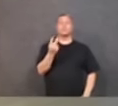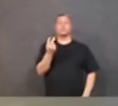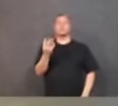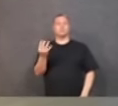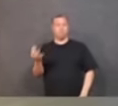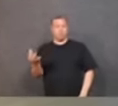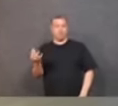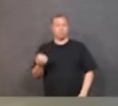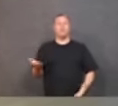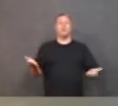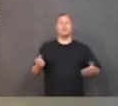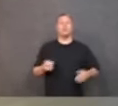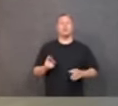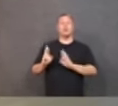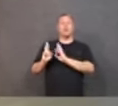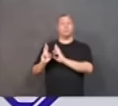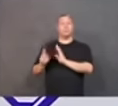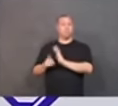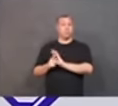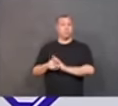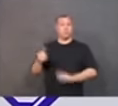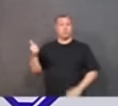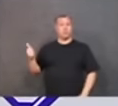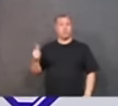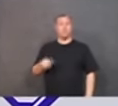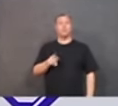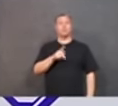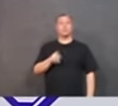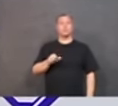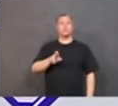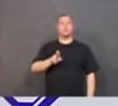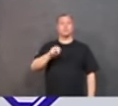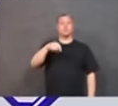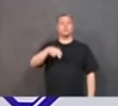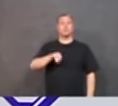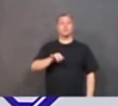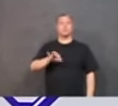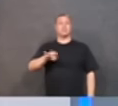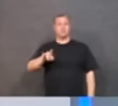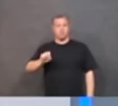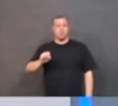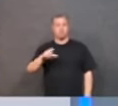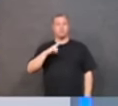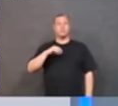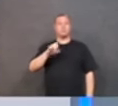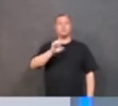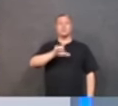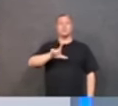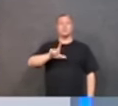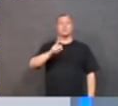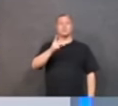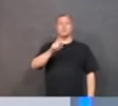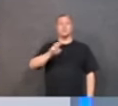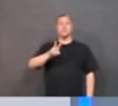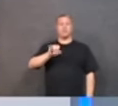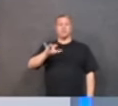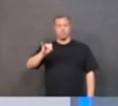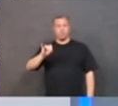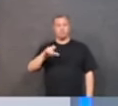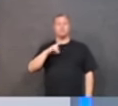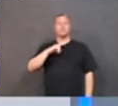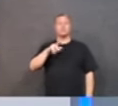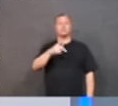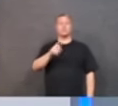representando novamente, professor Arquimedes Diógenes Siloni, professor Elvestio Dames, professor Pedro Froze Rosa e também o